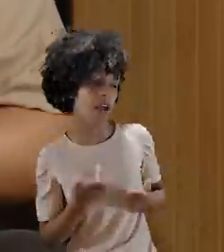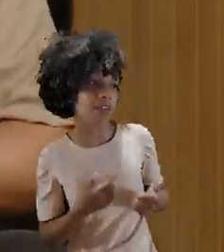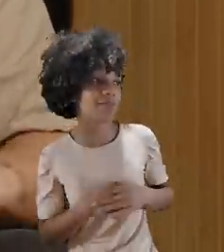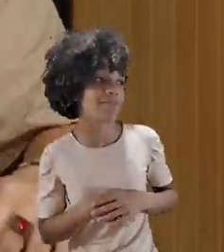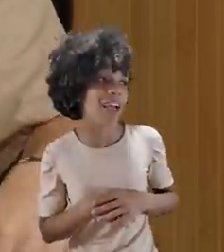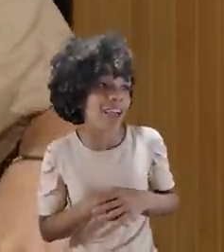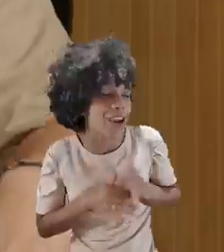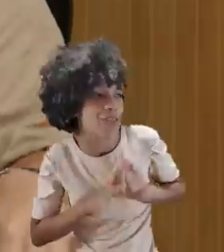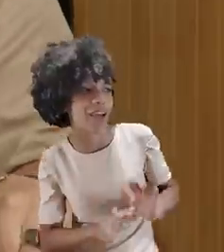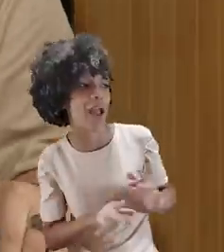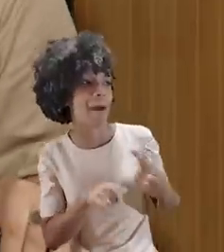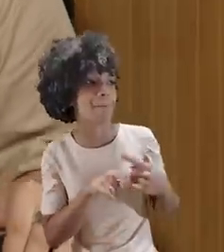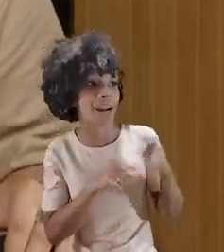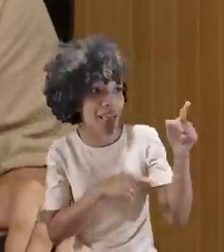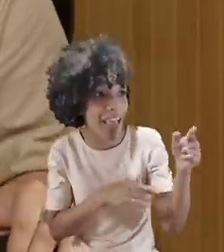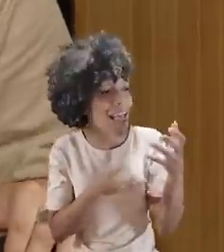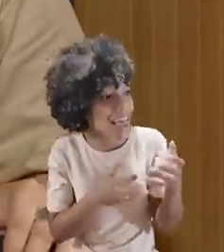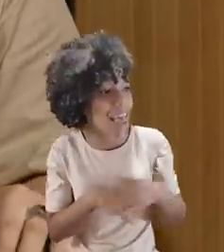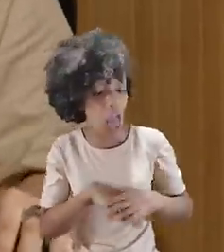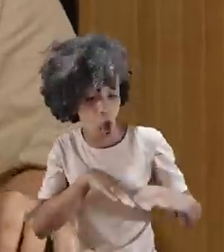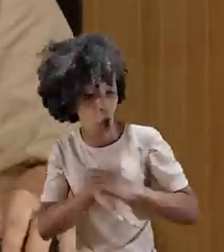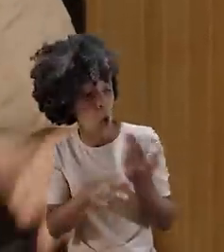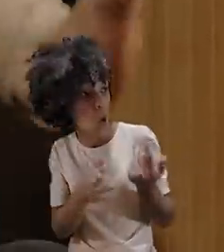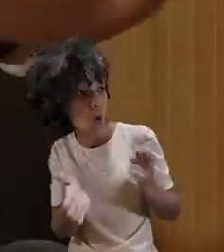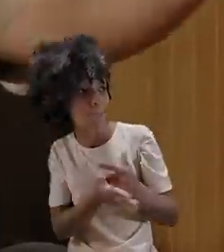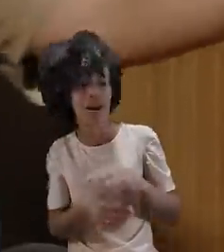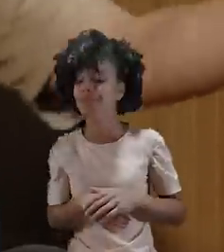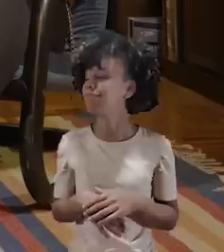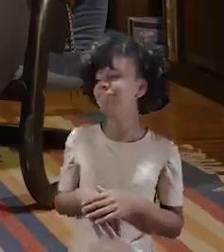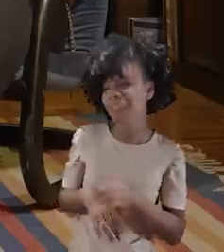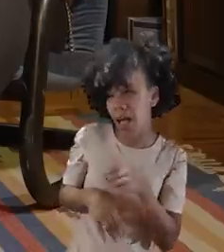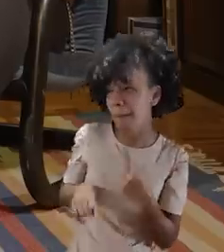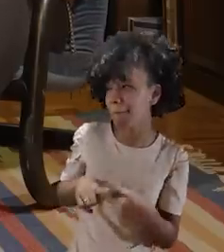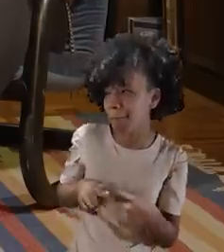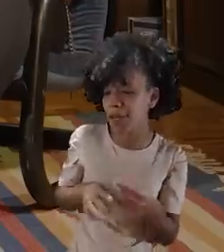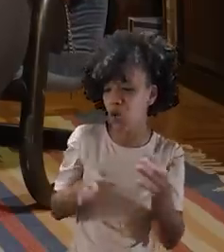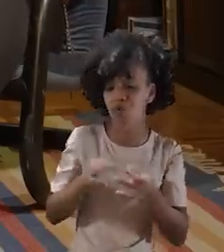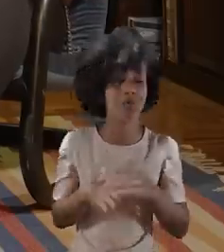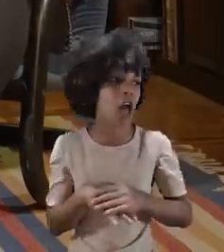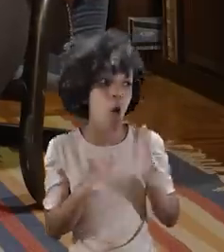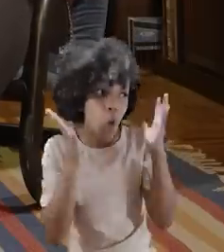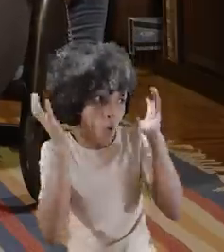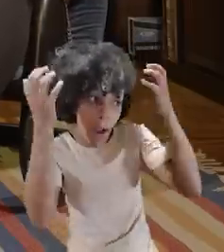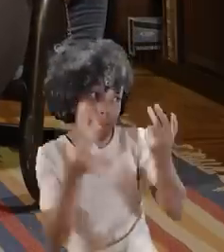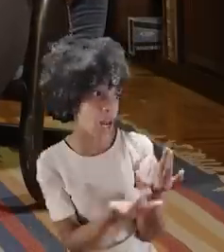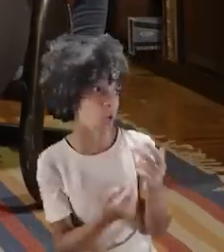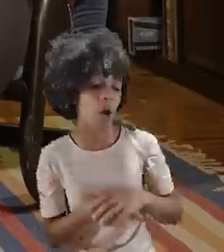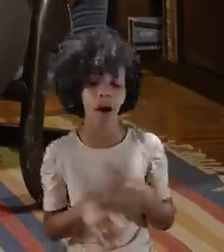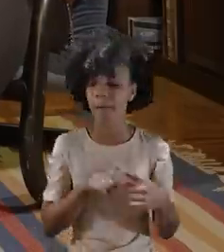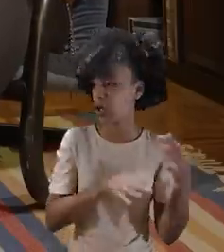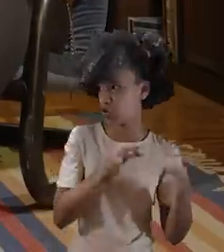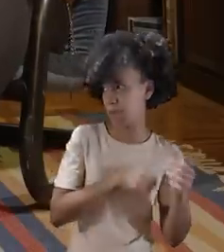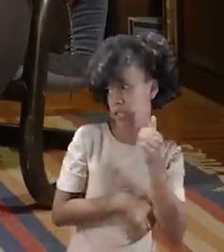faz ele sendo que o Às vezes o carro tá zoando que já tá com a boca Iguaçu É porque se garante né até porque o julgar eu tava com cabelo ao seu até